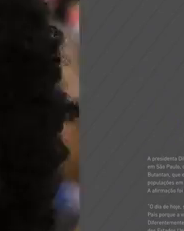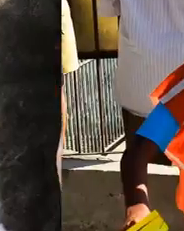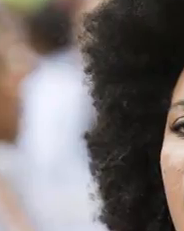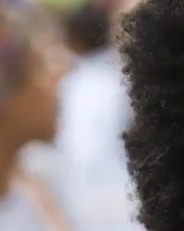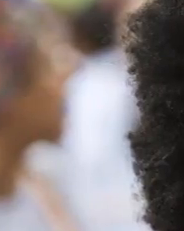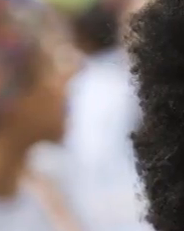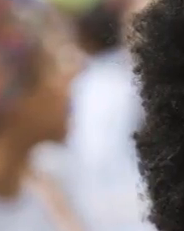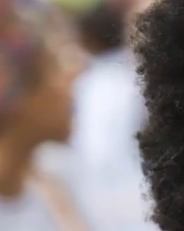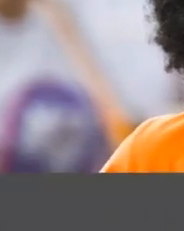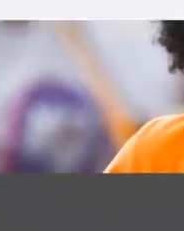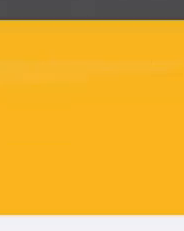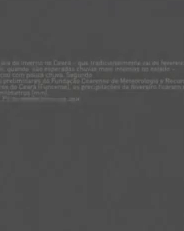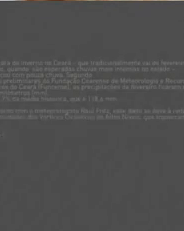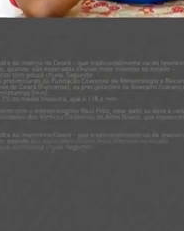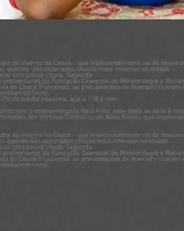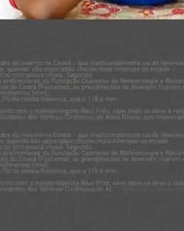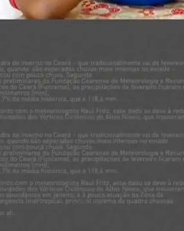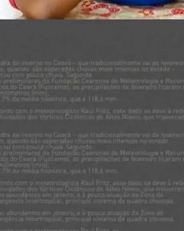s